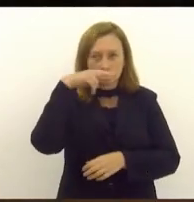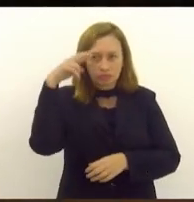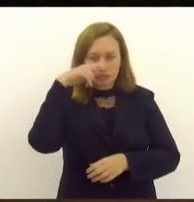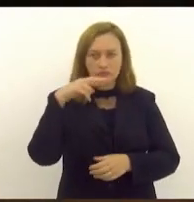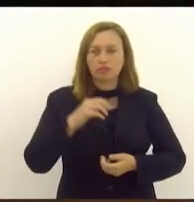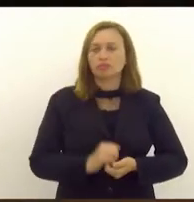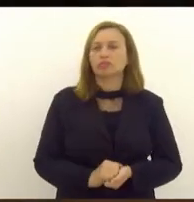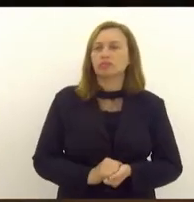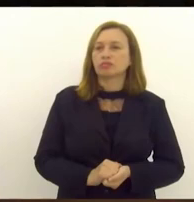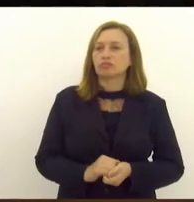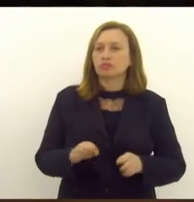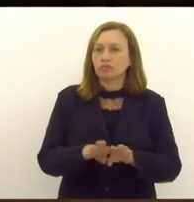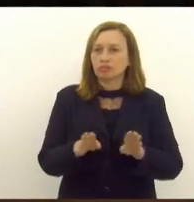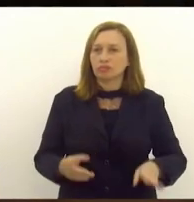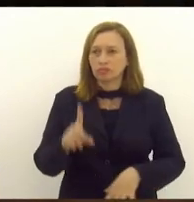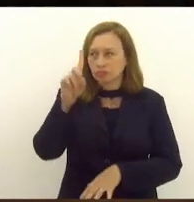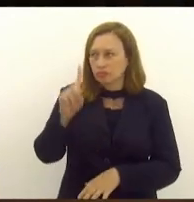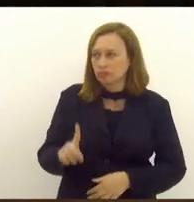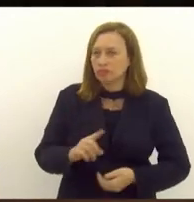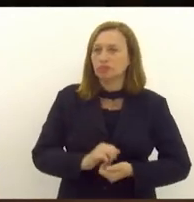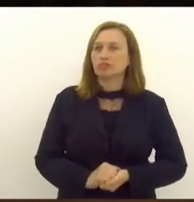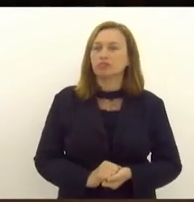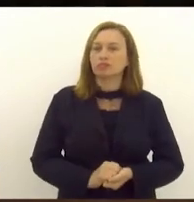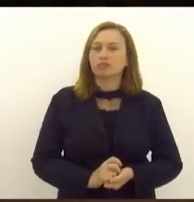da mesa diretora